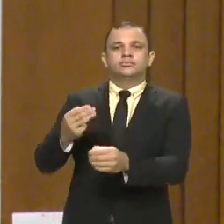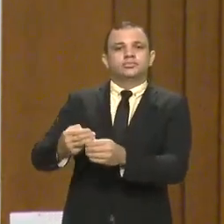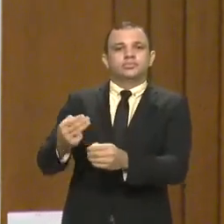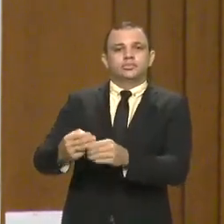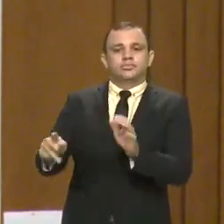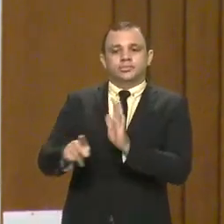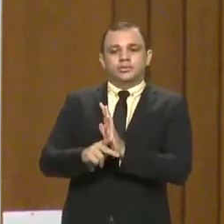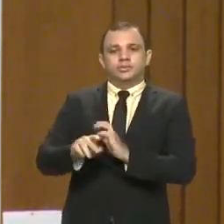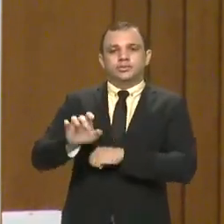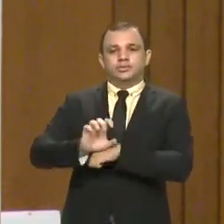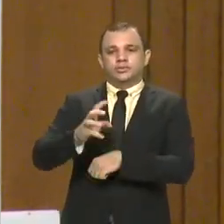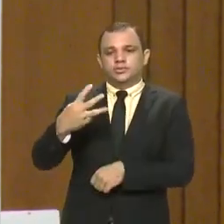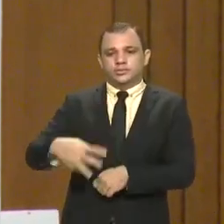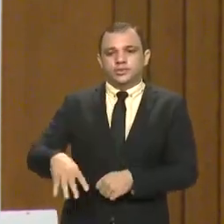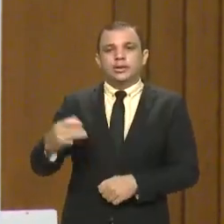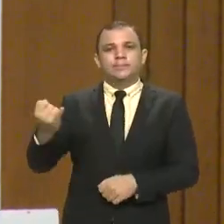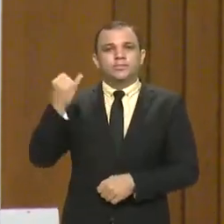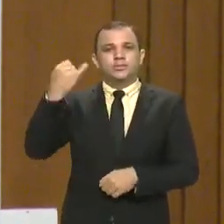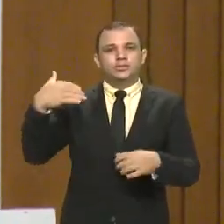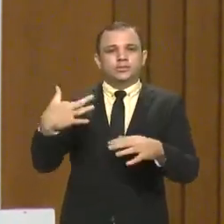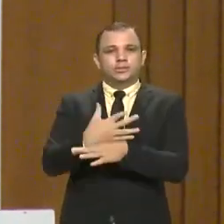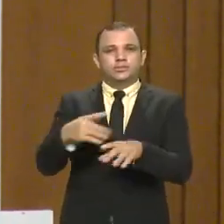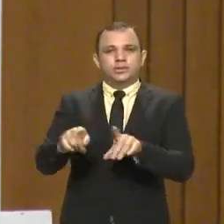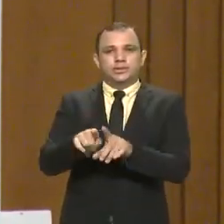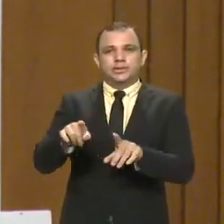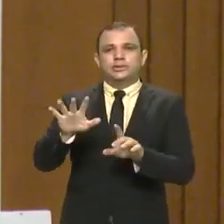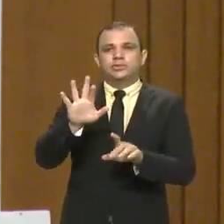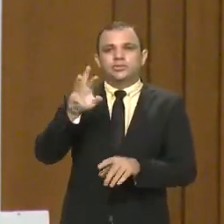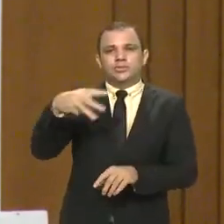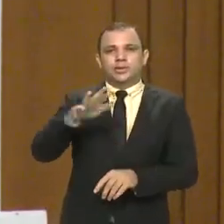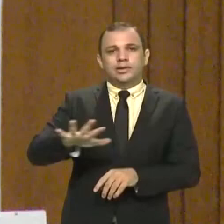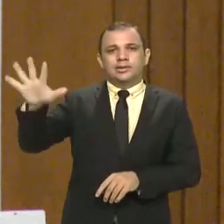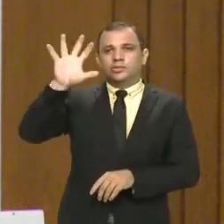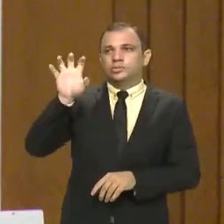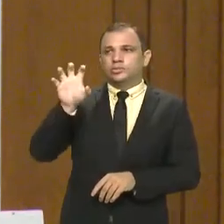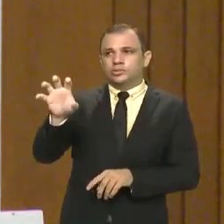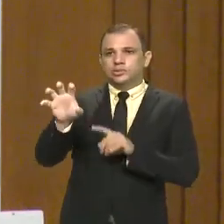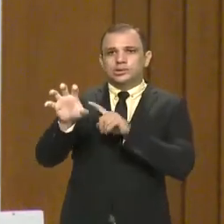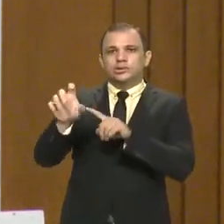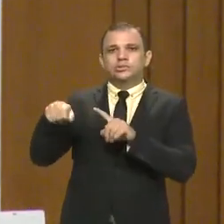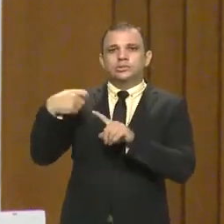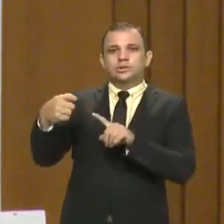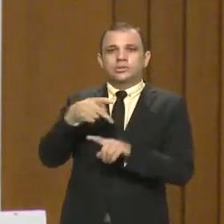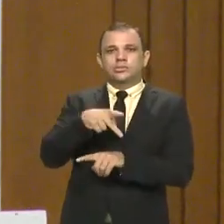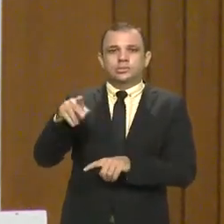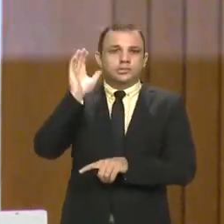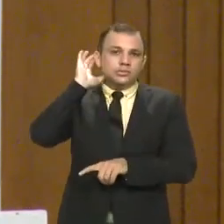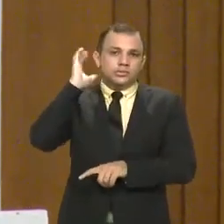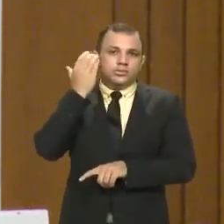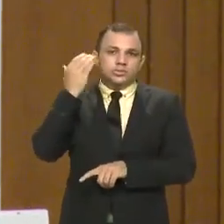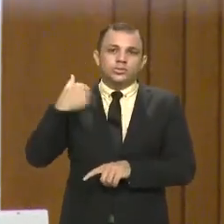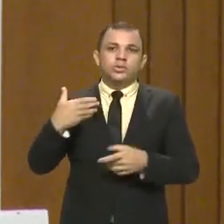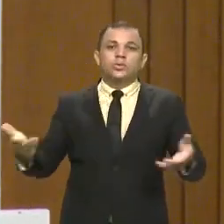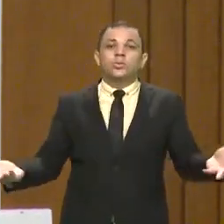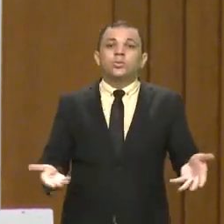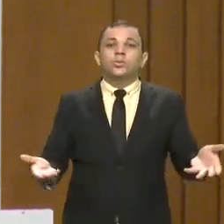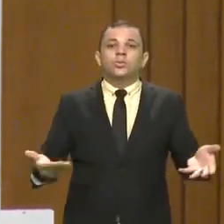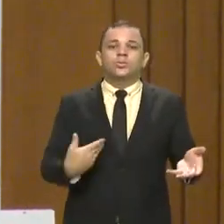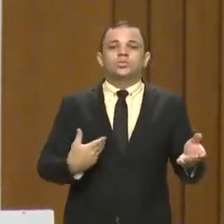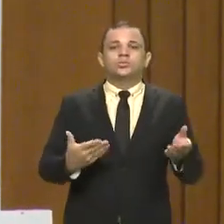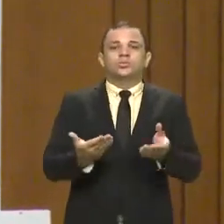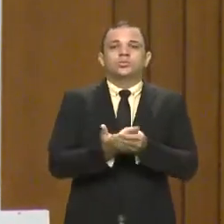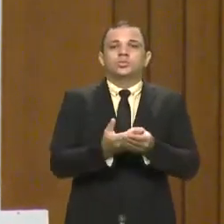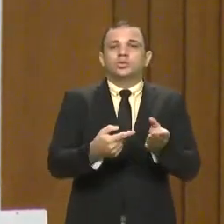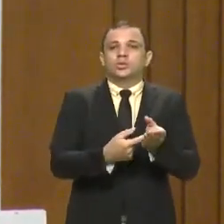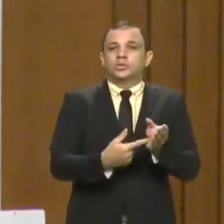do centro do nosso estado, cidade de Presidente Dutra, na qual estou protocolando hoje uma indicação de emenda parlamentar no valor